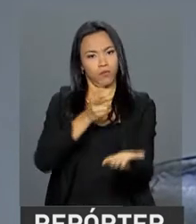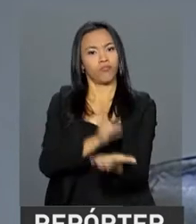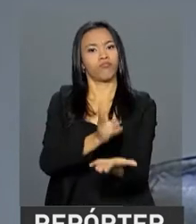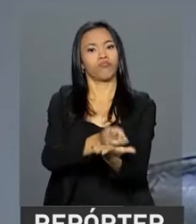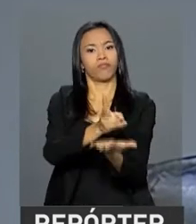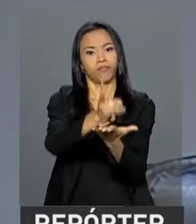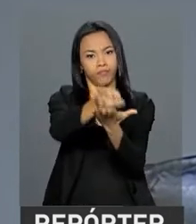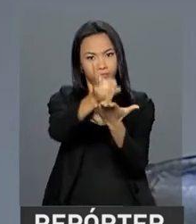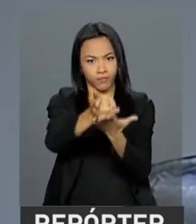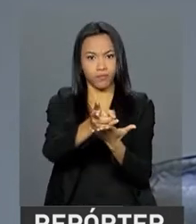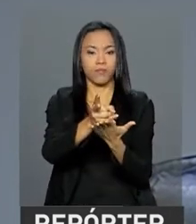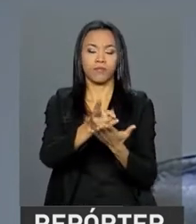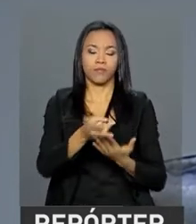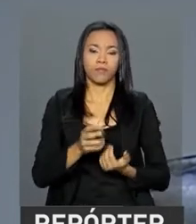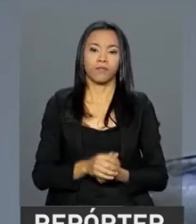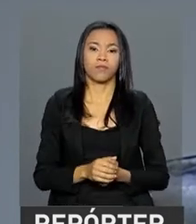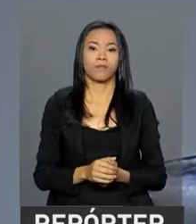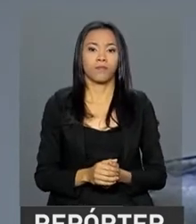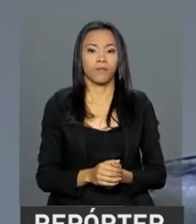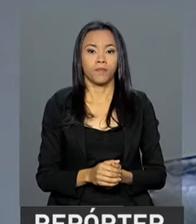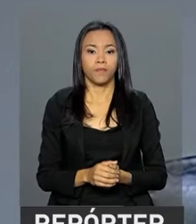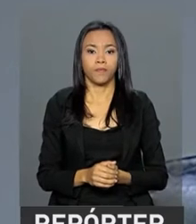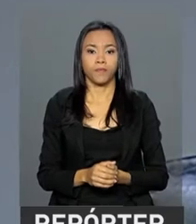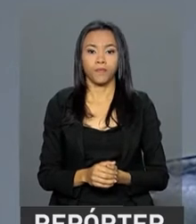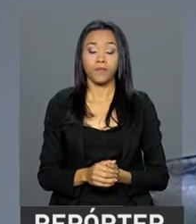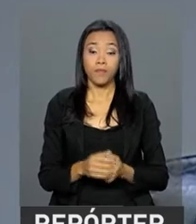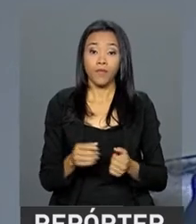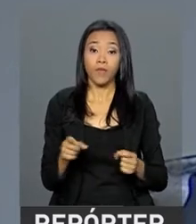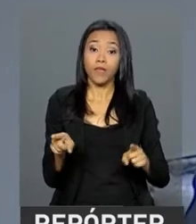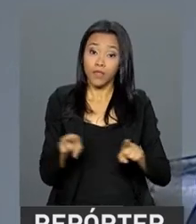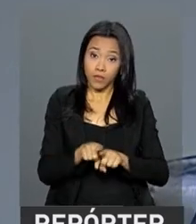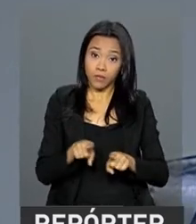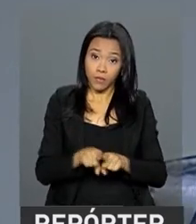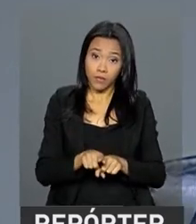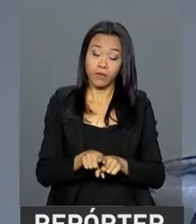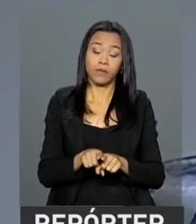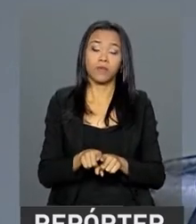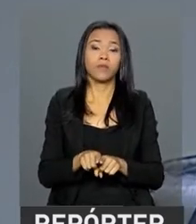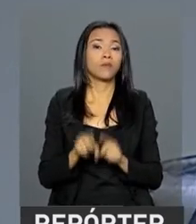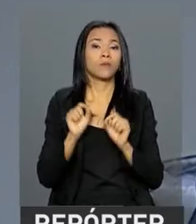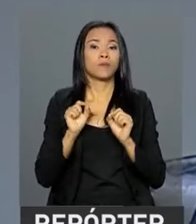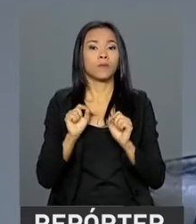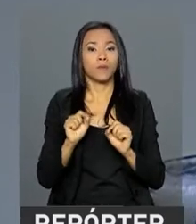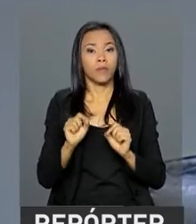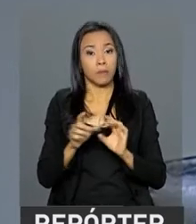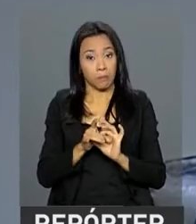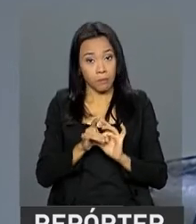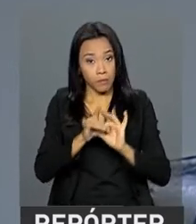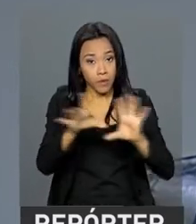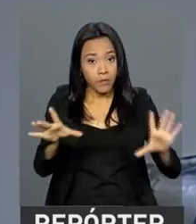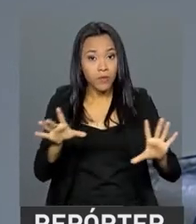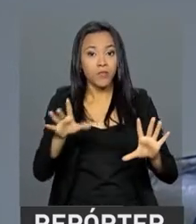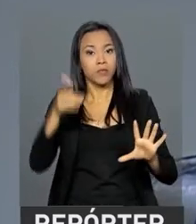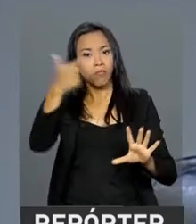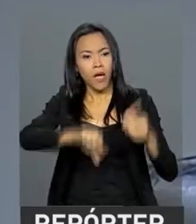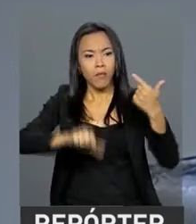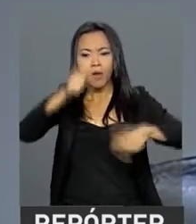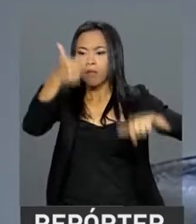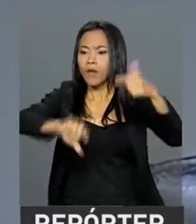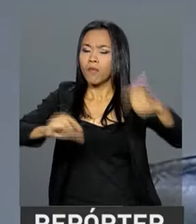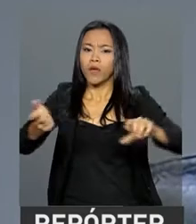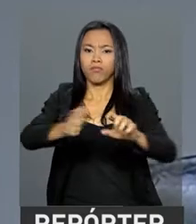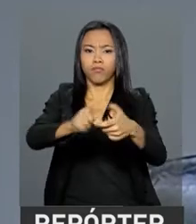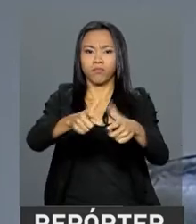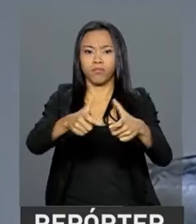a longo prazo e permitir que haja em decorrência disso a geração de emprego